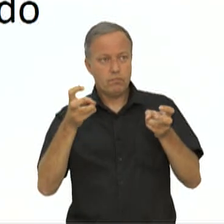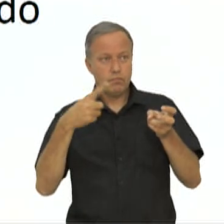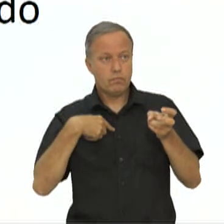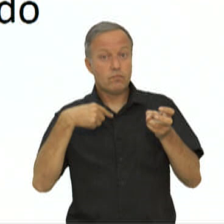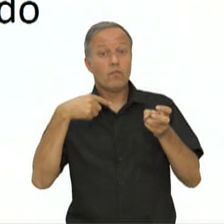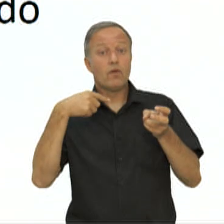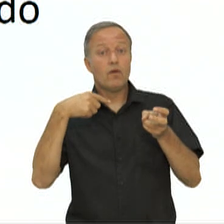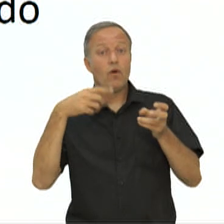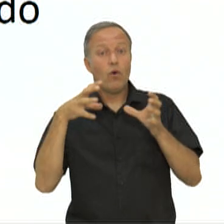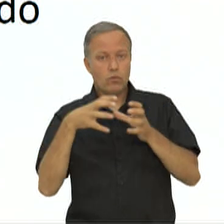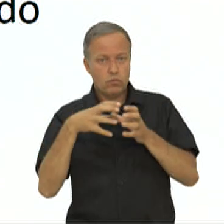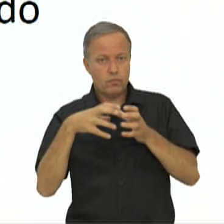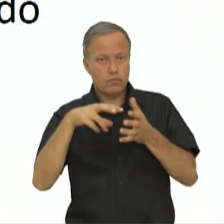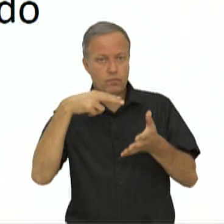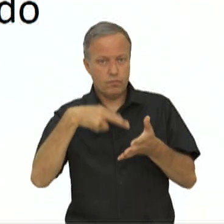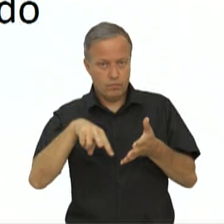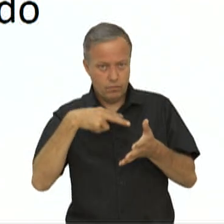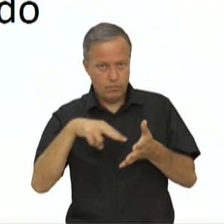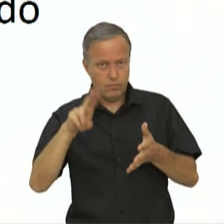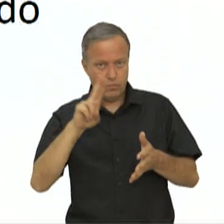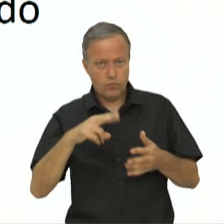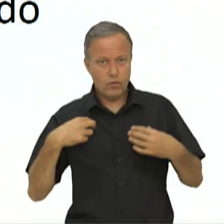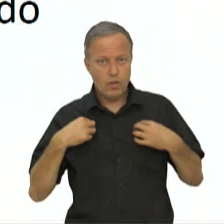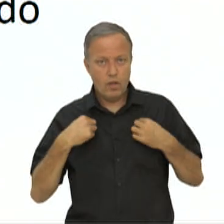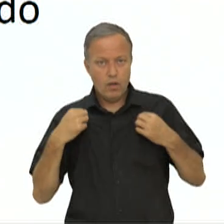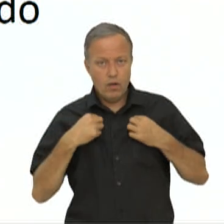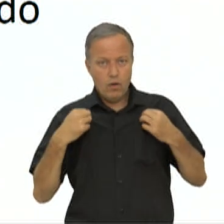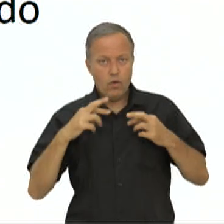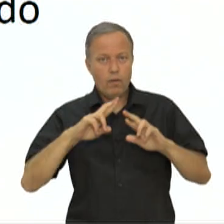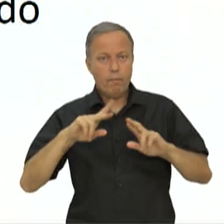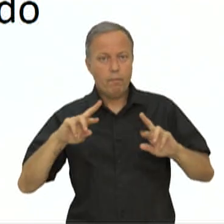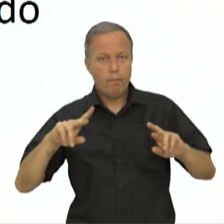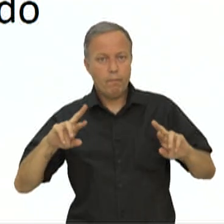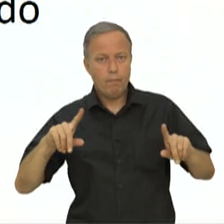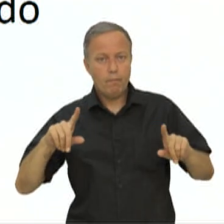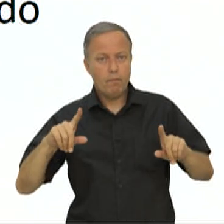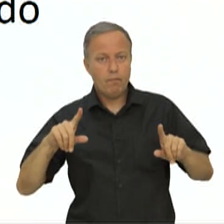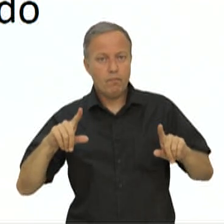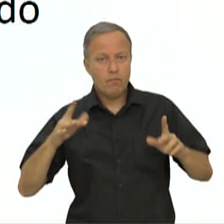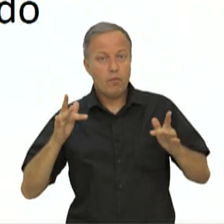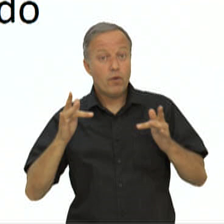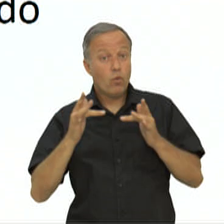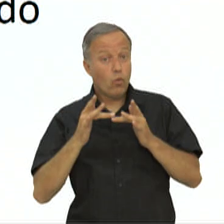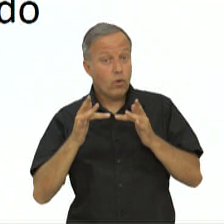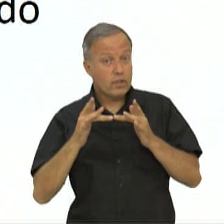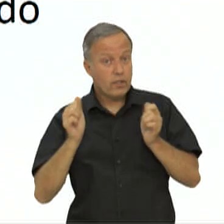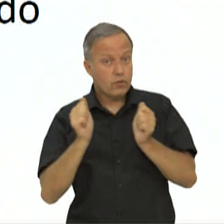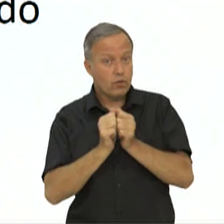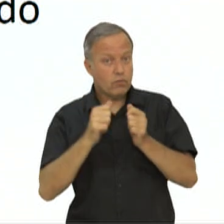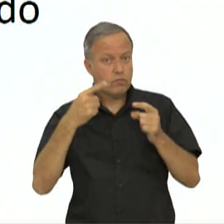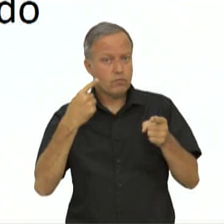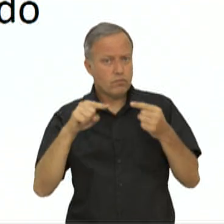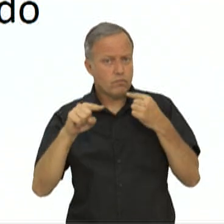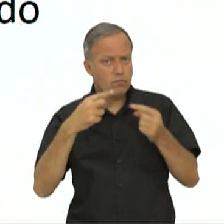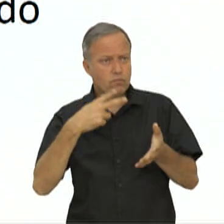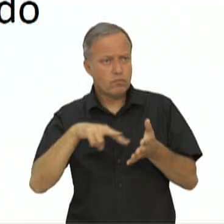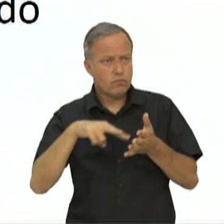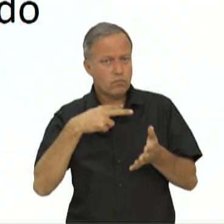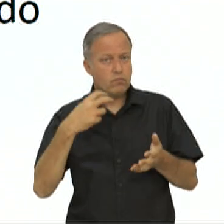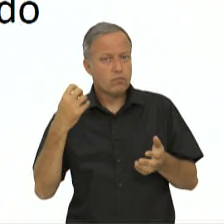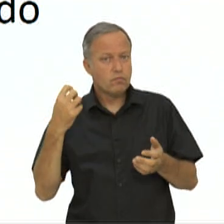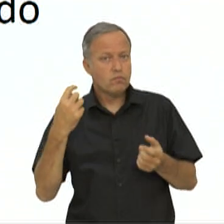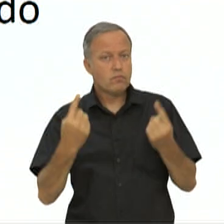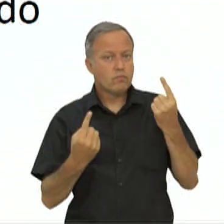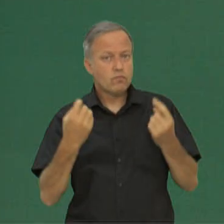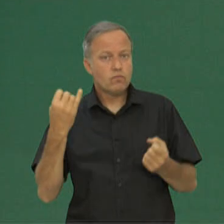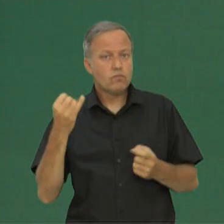os dançarinos usam figurinos diferentes de acordo com o estilo de dança? Qual a influência do figurino